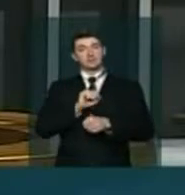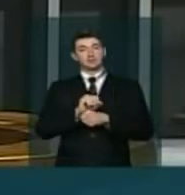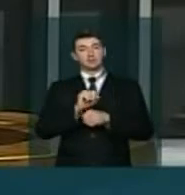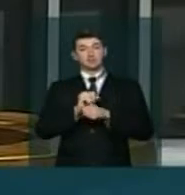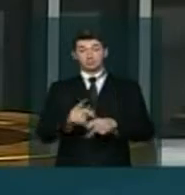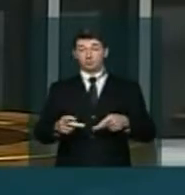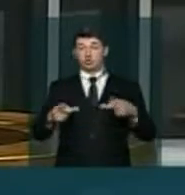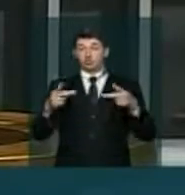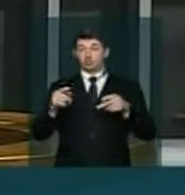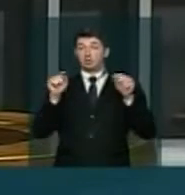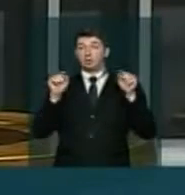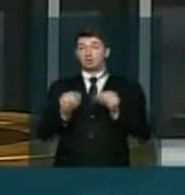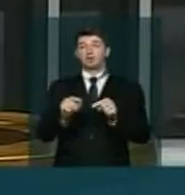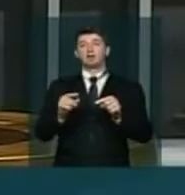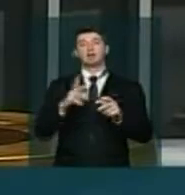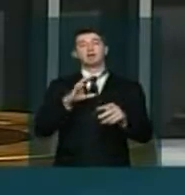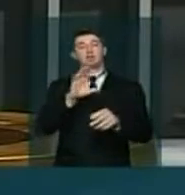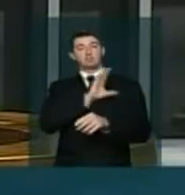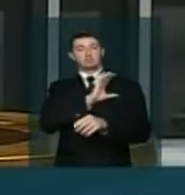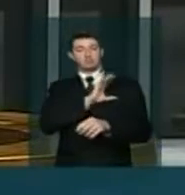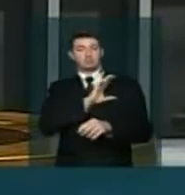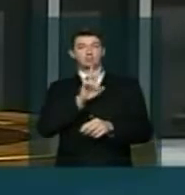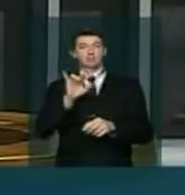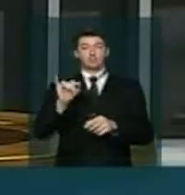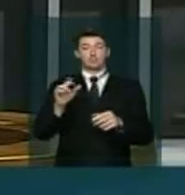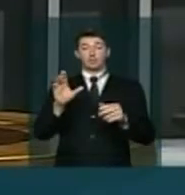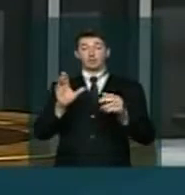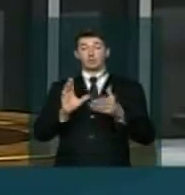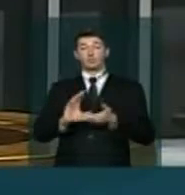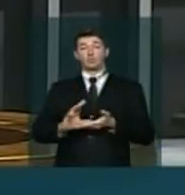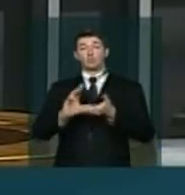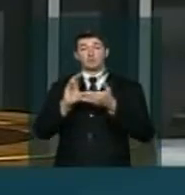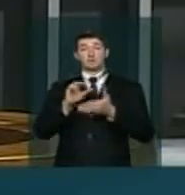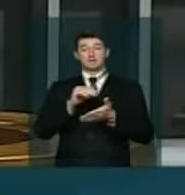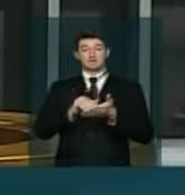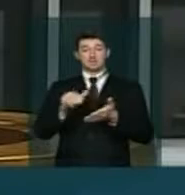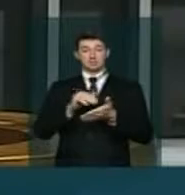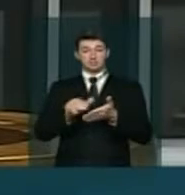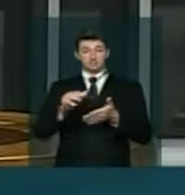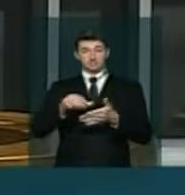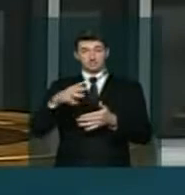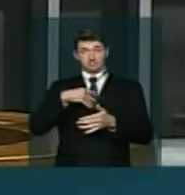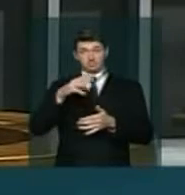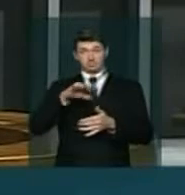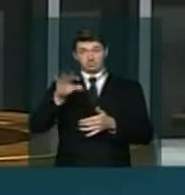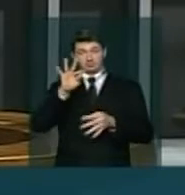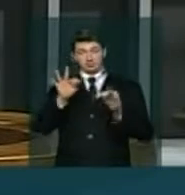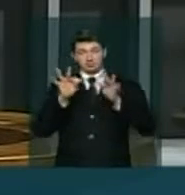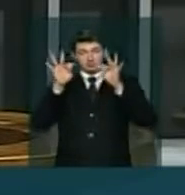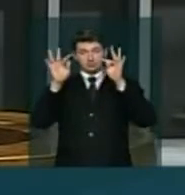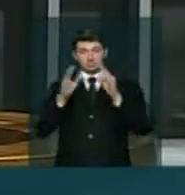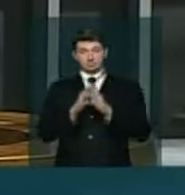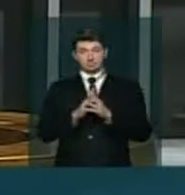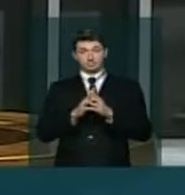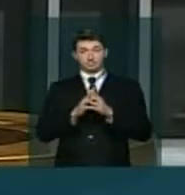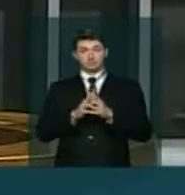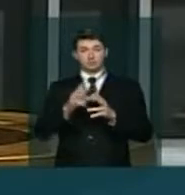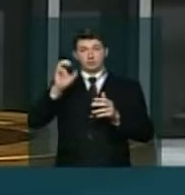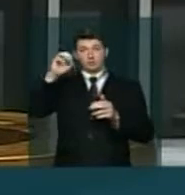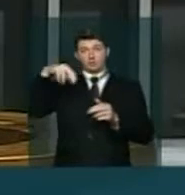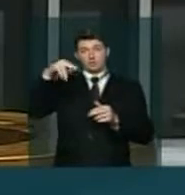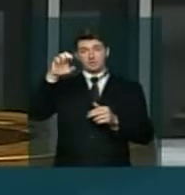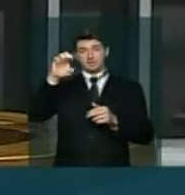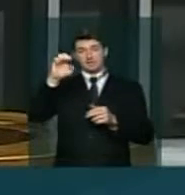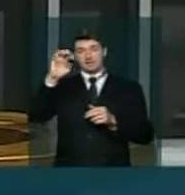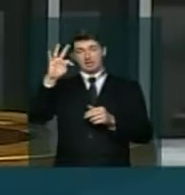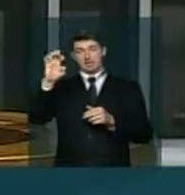este projeto, que vai ser coordenado pelo Conselho de Secretários de Ciência e Tecnologia, o CONSECT, que